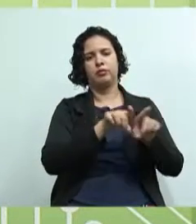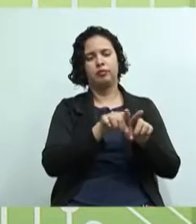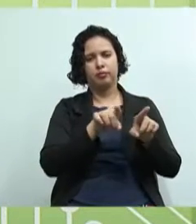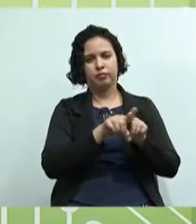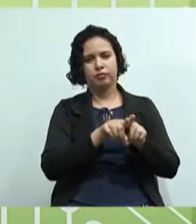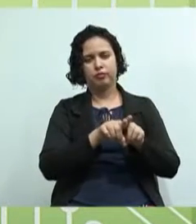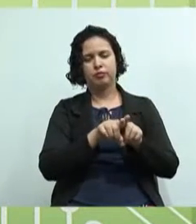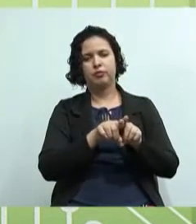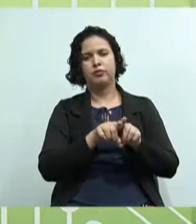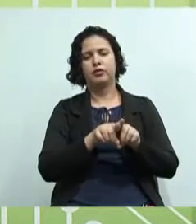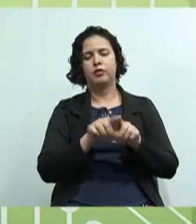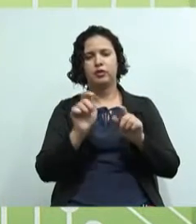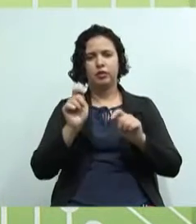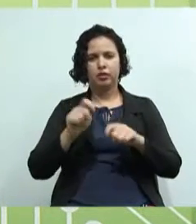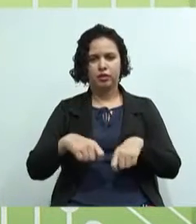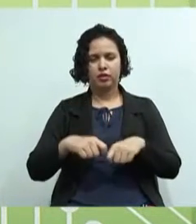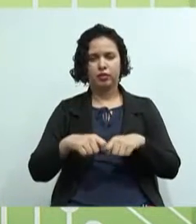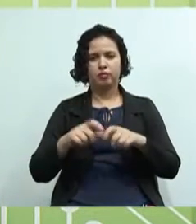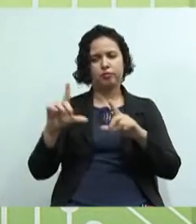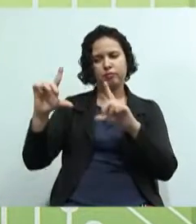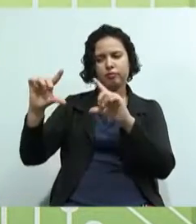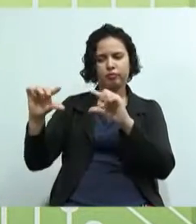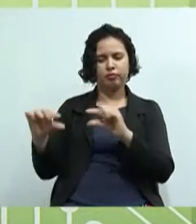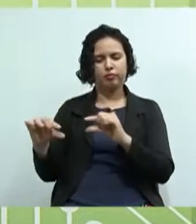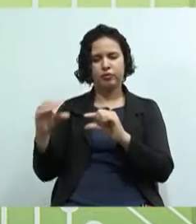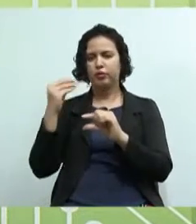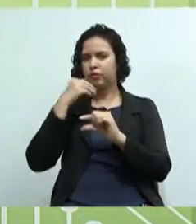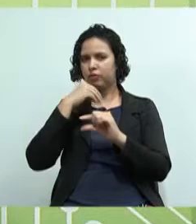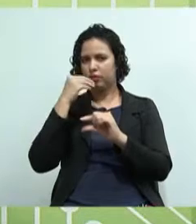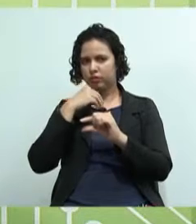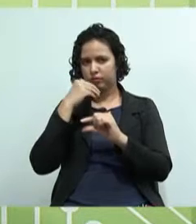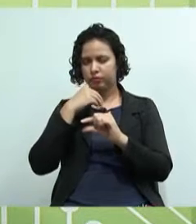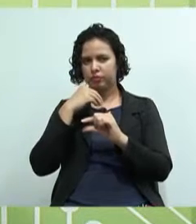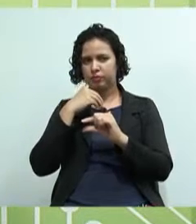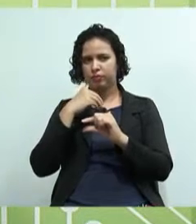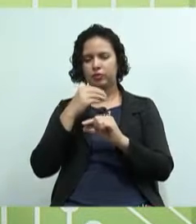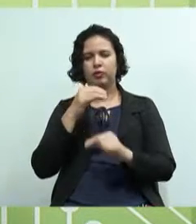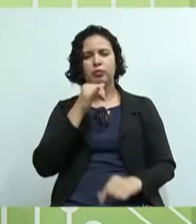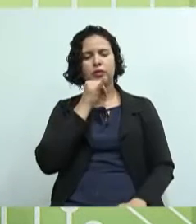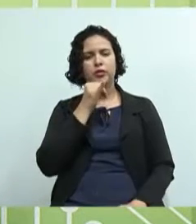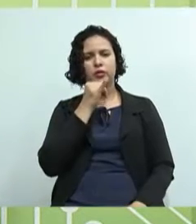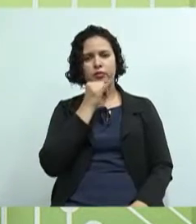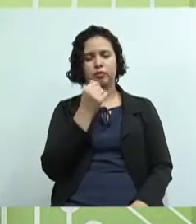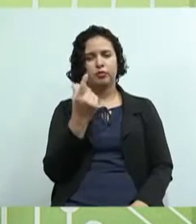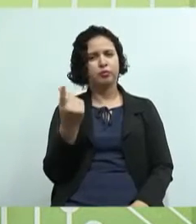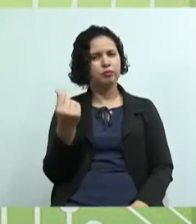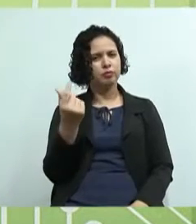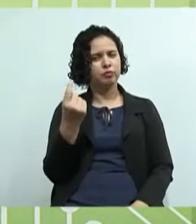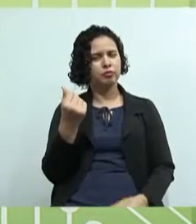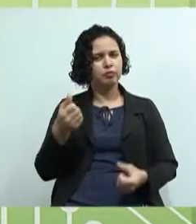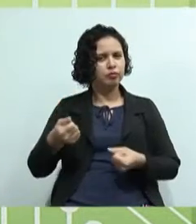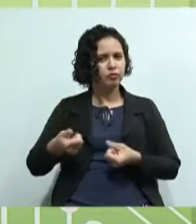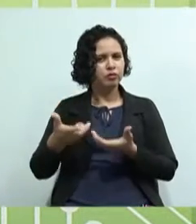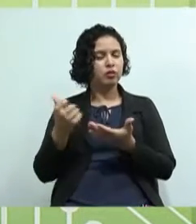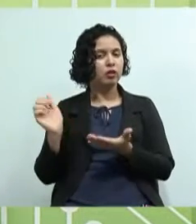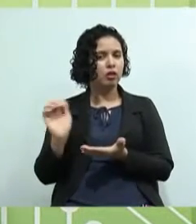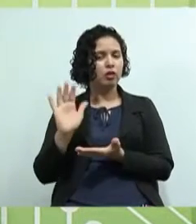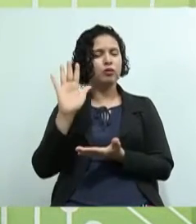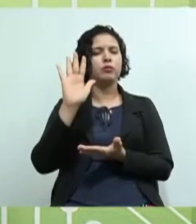pode reduzir os teus pontos fracos. Um exemplo que eu coloquei, custo alto. Não é verdade? Você pode baixar o teu